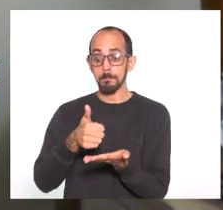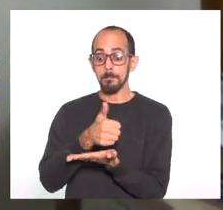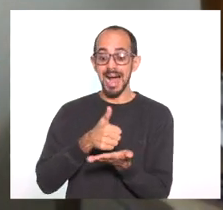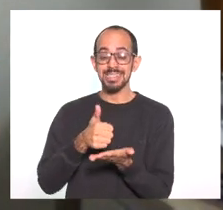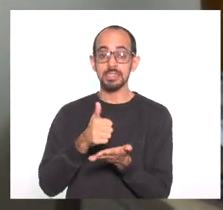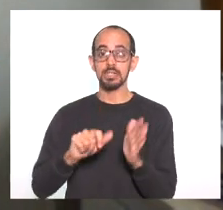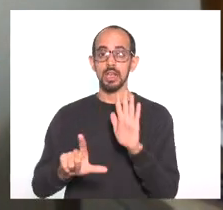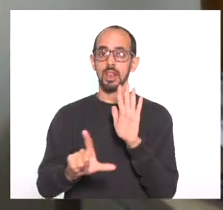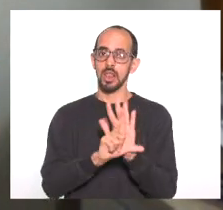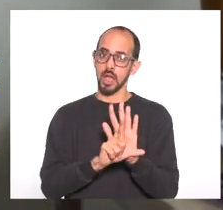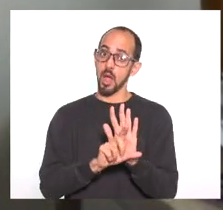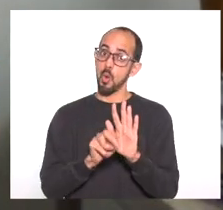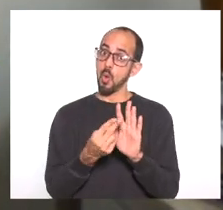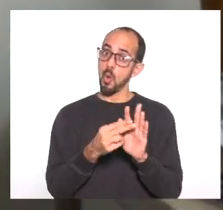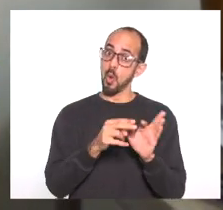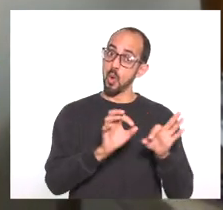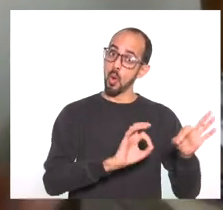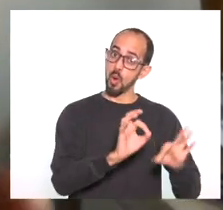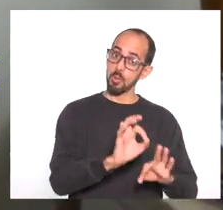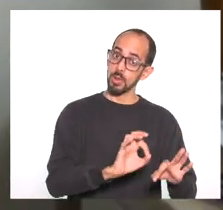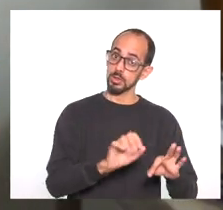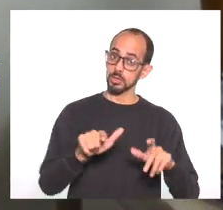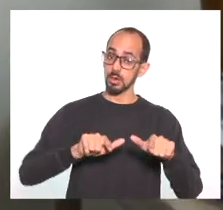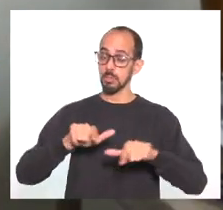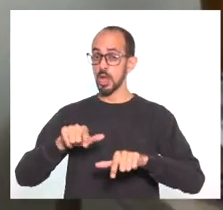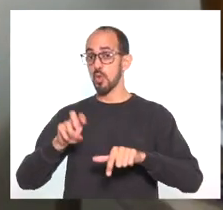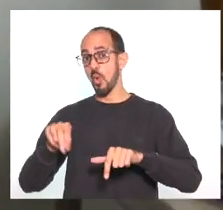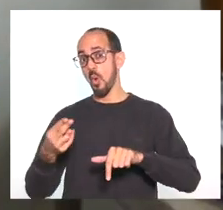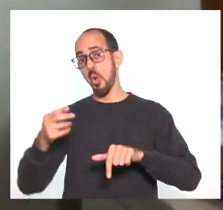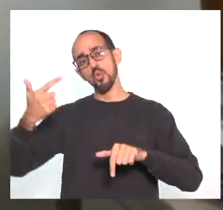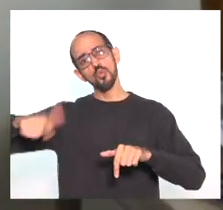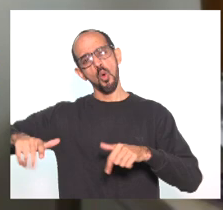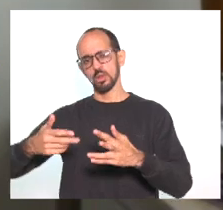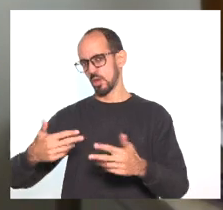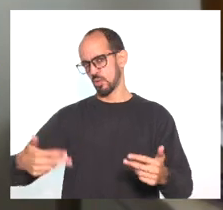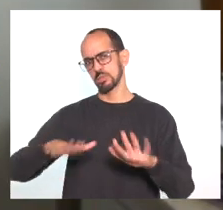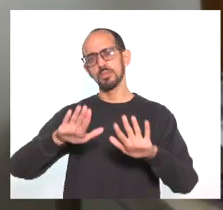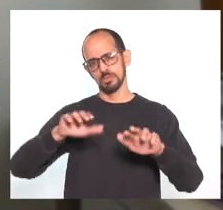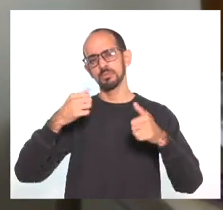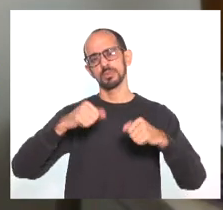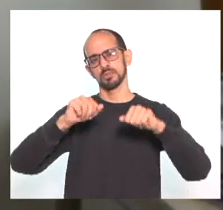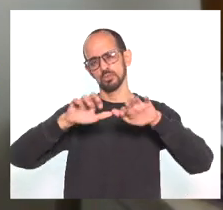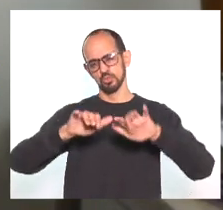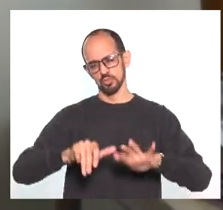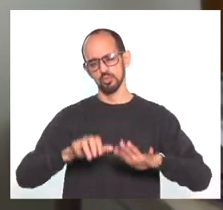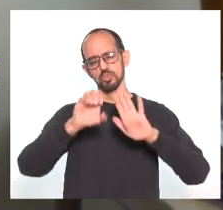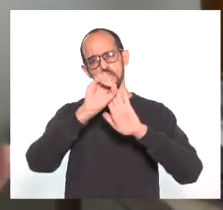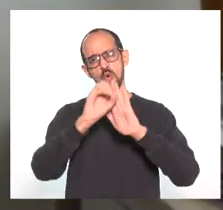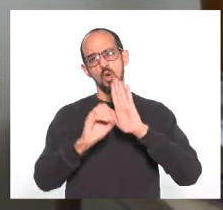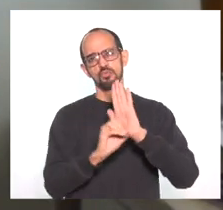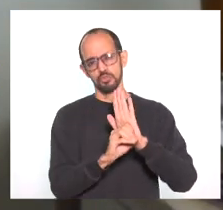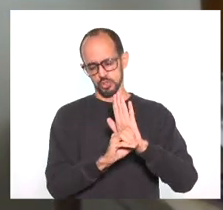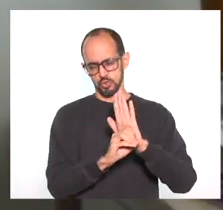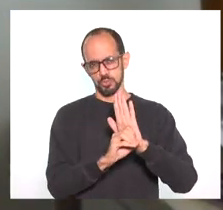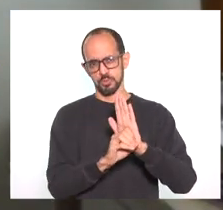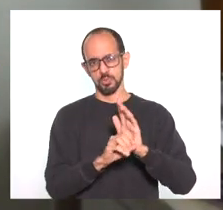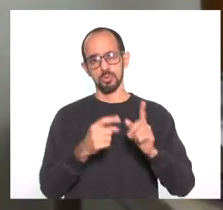ou no plano de trabalho, ou numa outra fundamentação, mas tem que ser escrito. Porque a gente não quer,